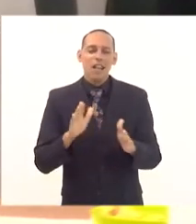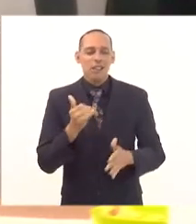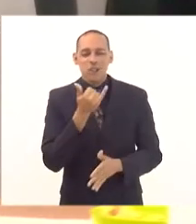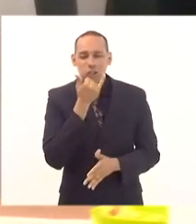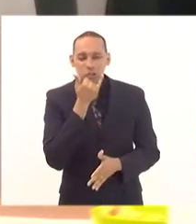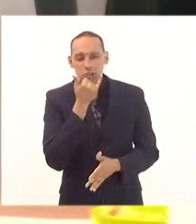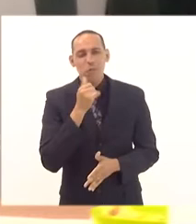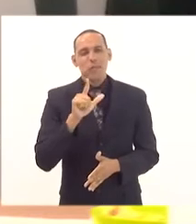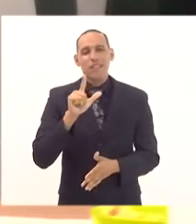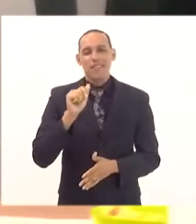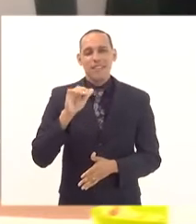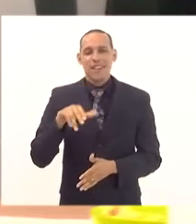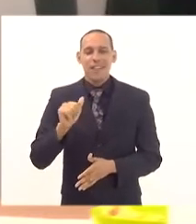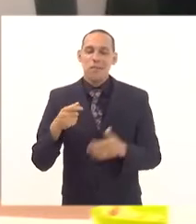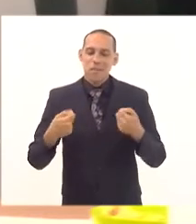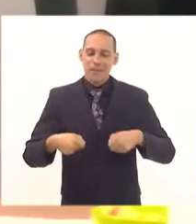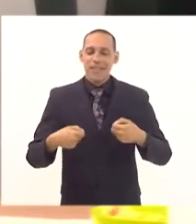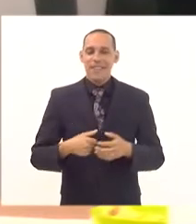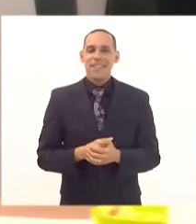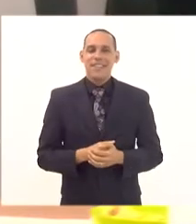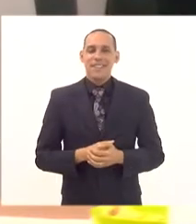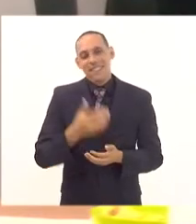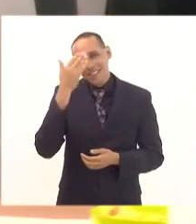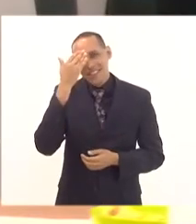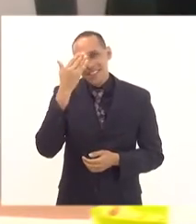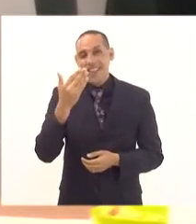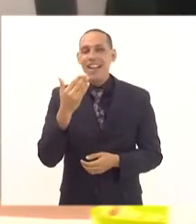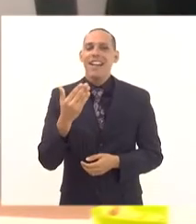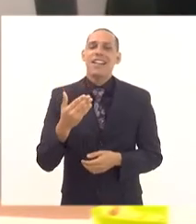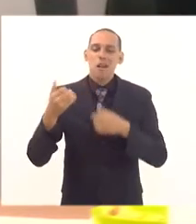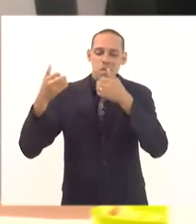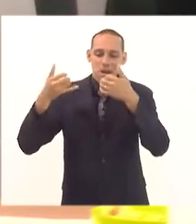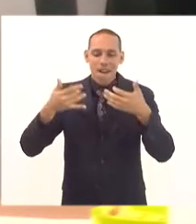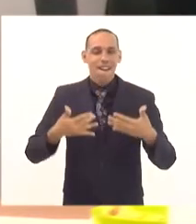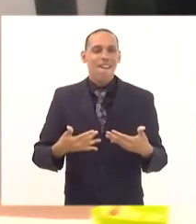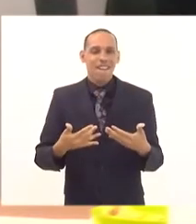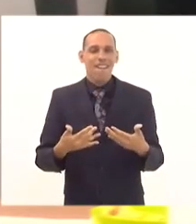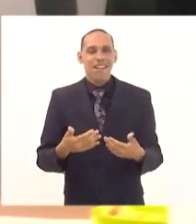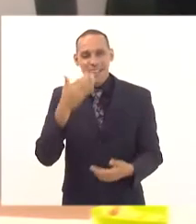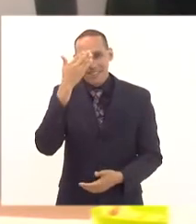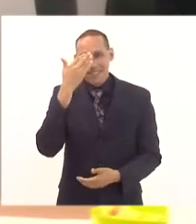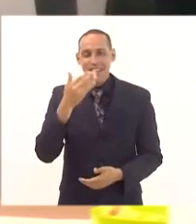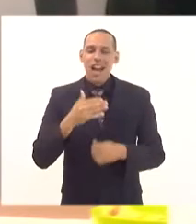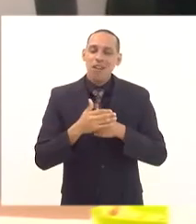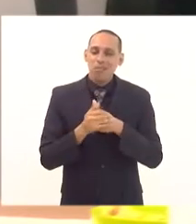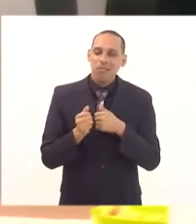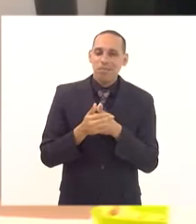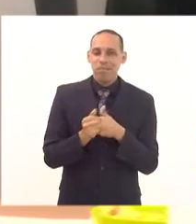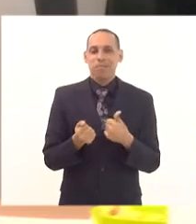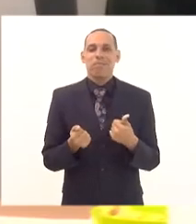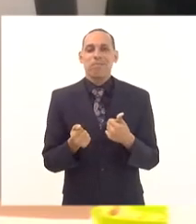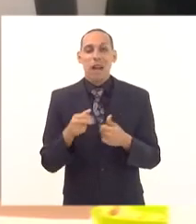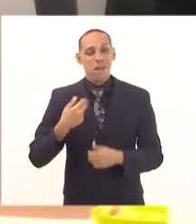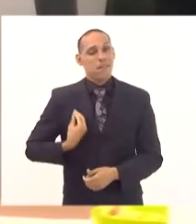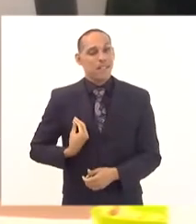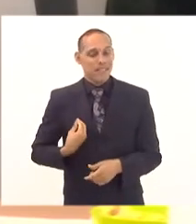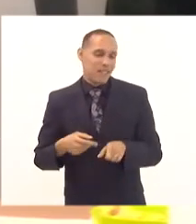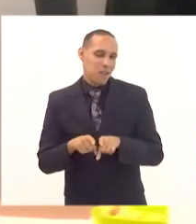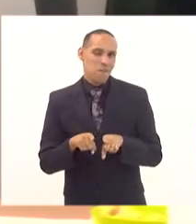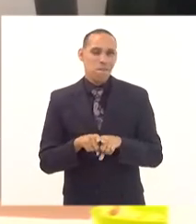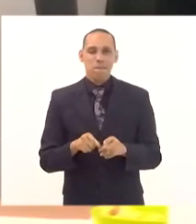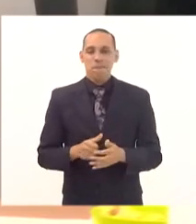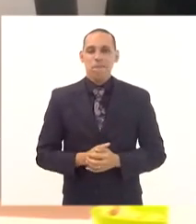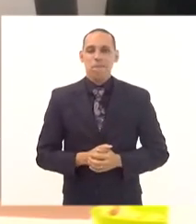desculpe mas precisava obrigada pela deferência muito obrigada pelo carinho Obrigado pela sua presença